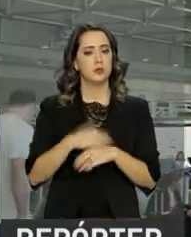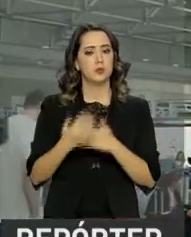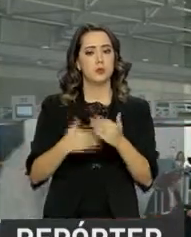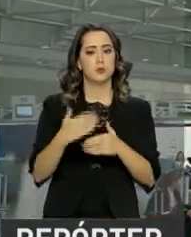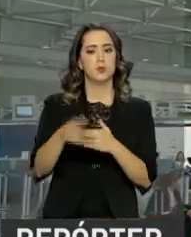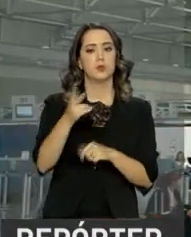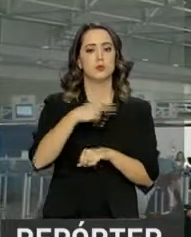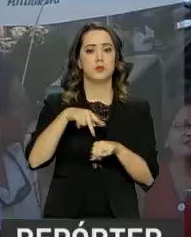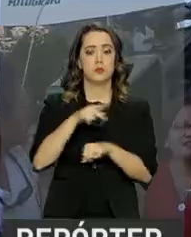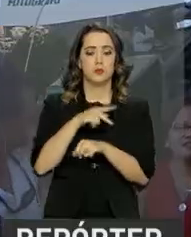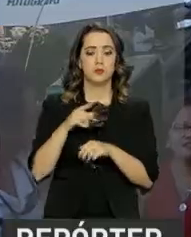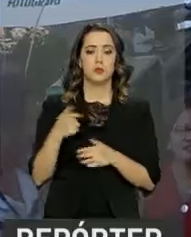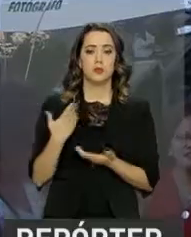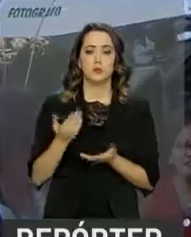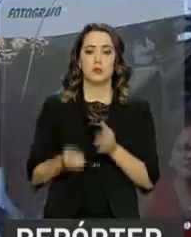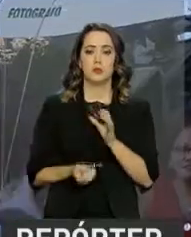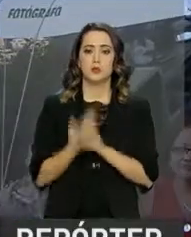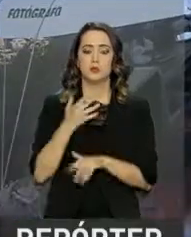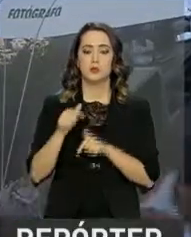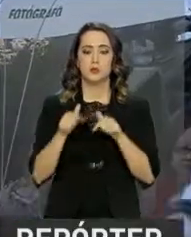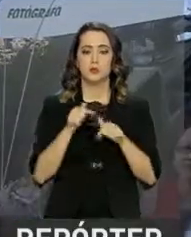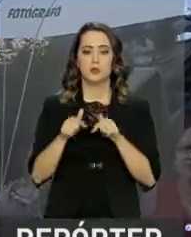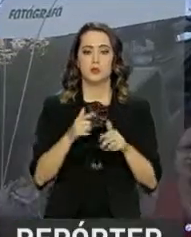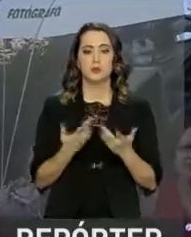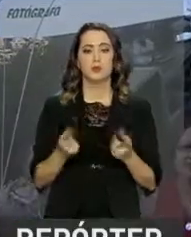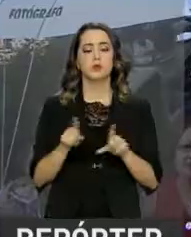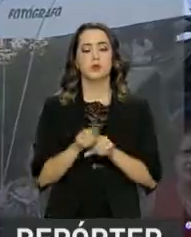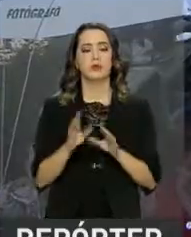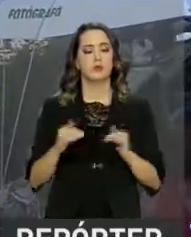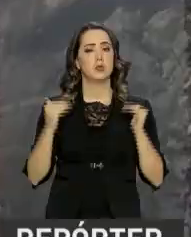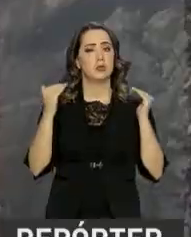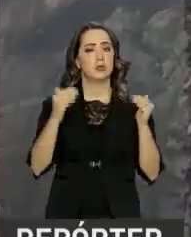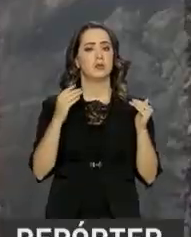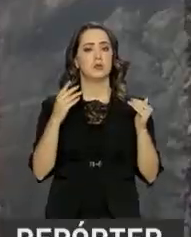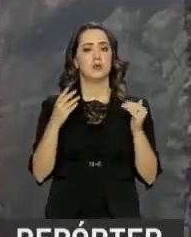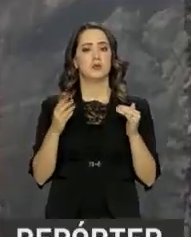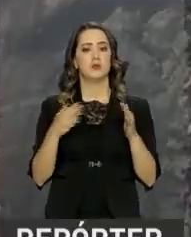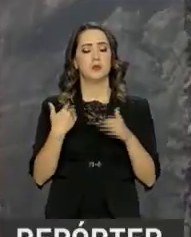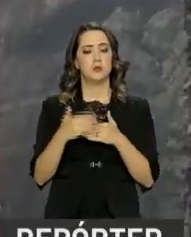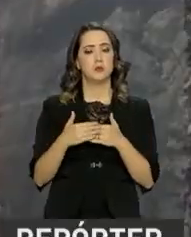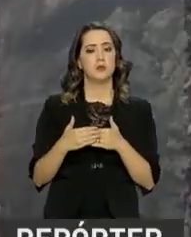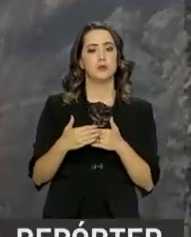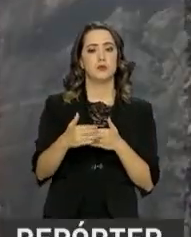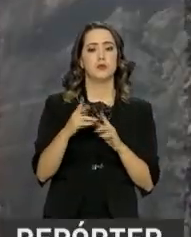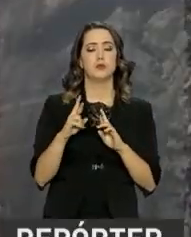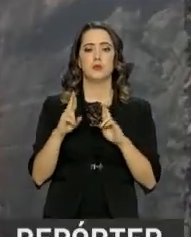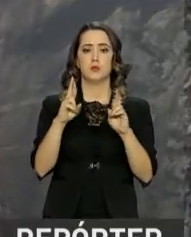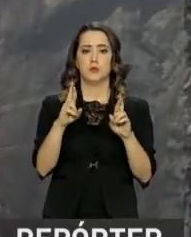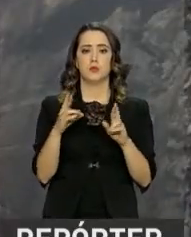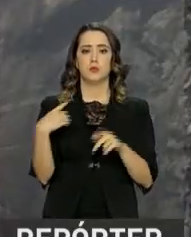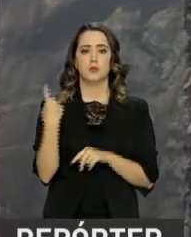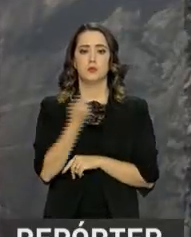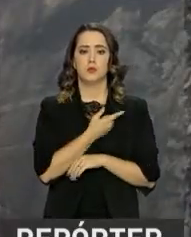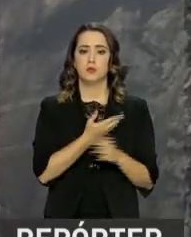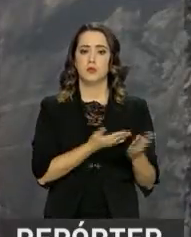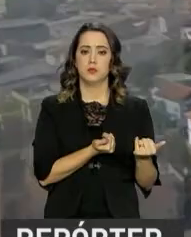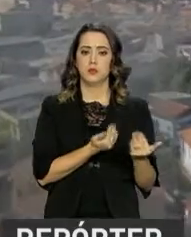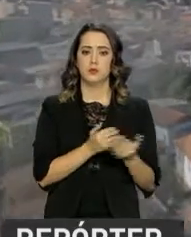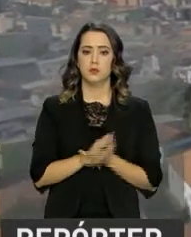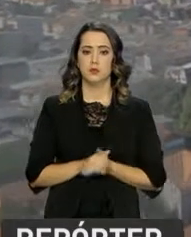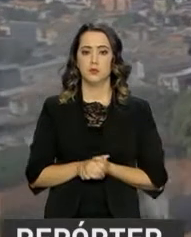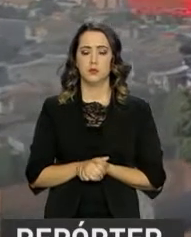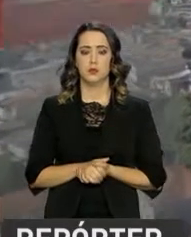desenvolvimento do nosso país, para a geração de empregos e, sobretudo, para dar perspectiva à nossa juventude.